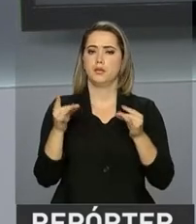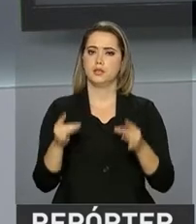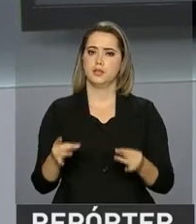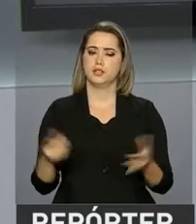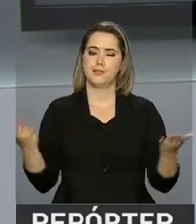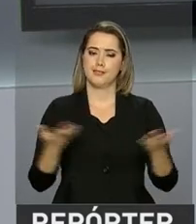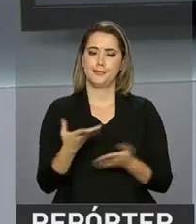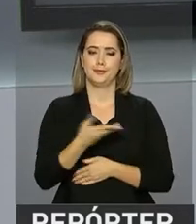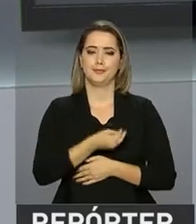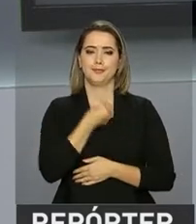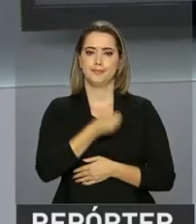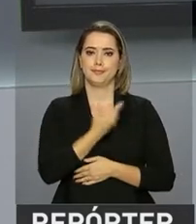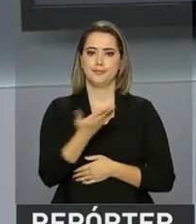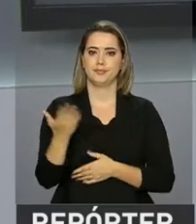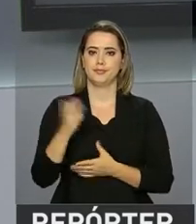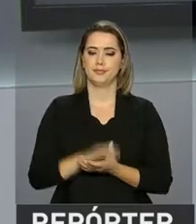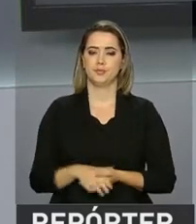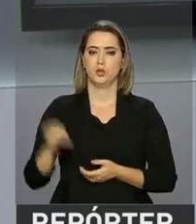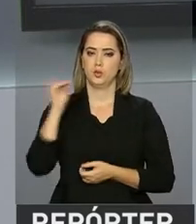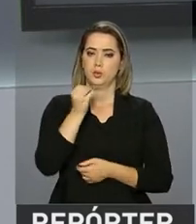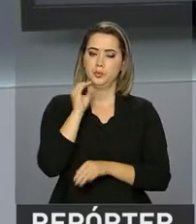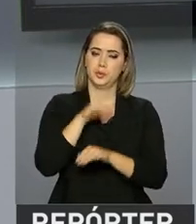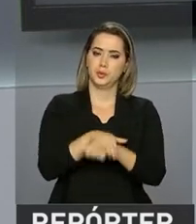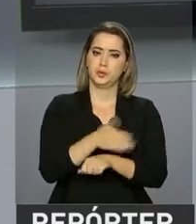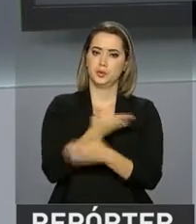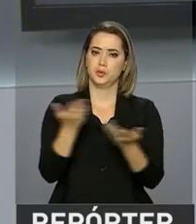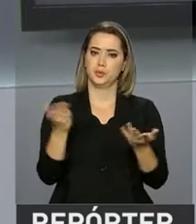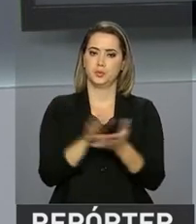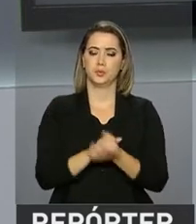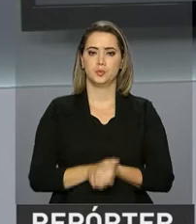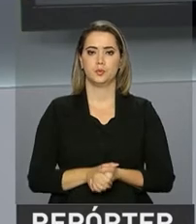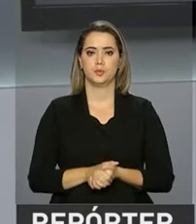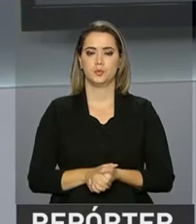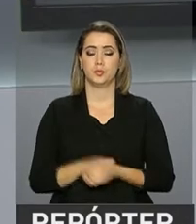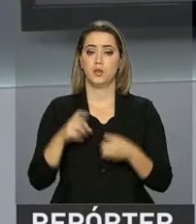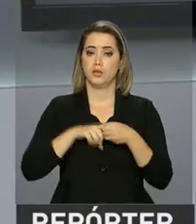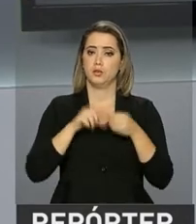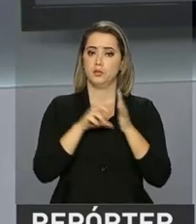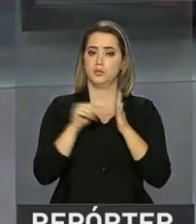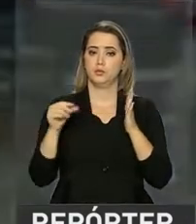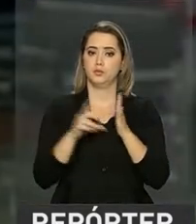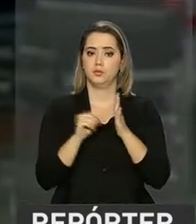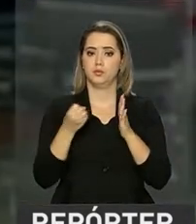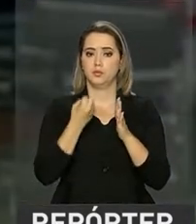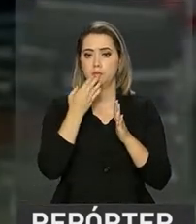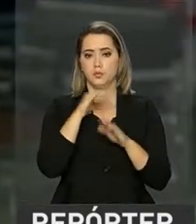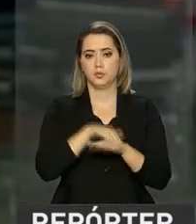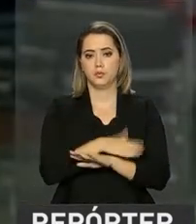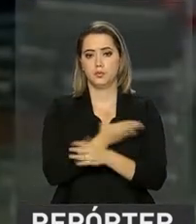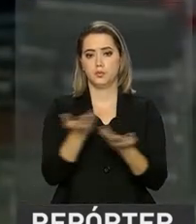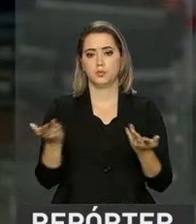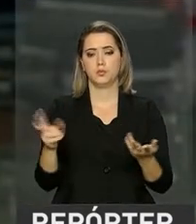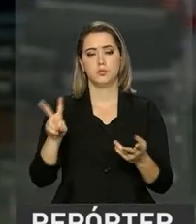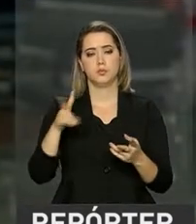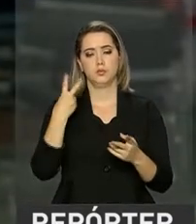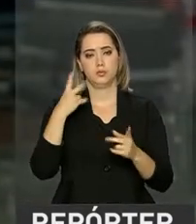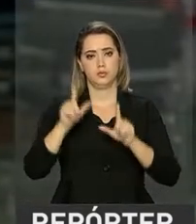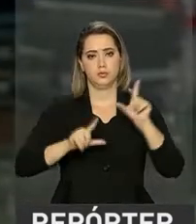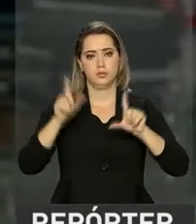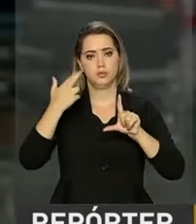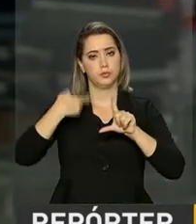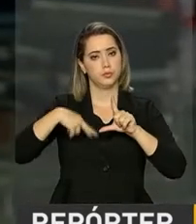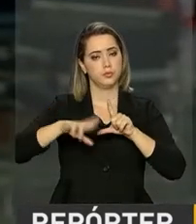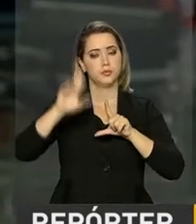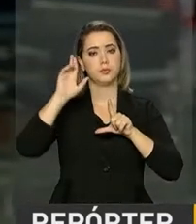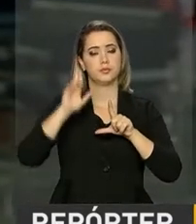detalhes não vivo pra gente olá paulo boa noite pra você voltamos aqui do palácio do planalto boa noite roberto boa noite a todos que nos assistem na